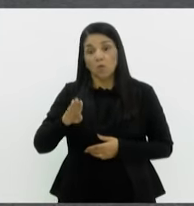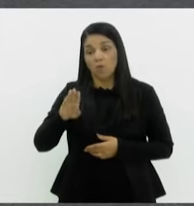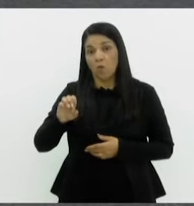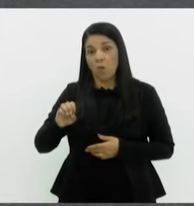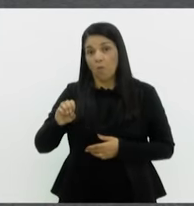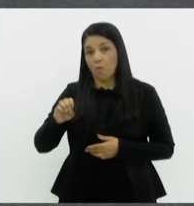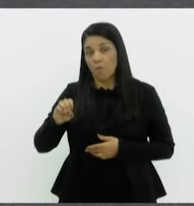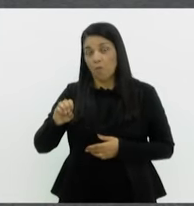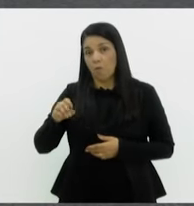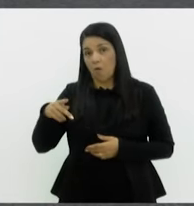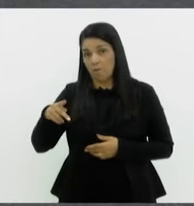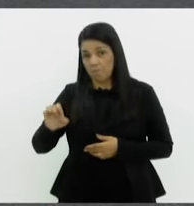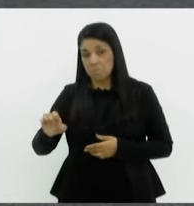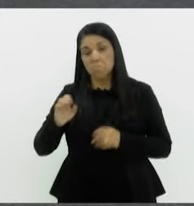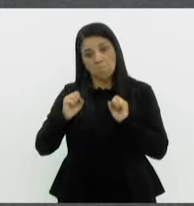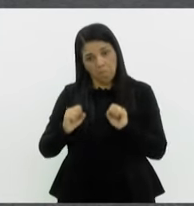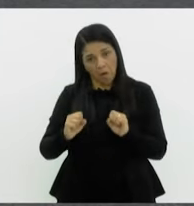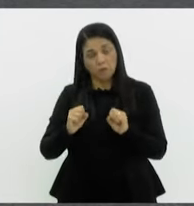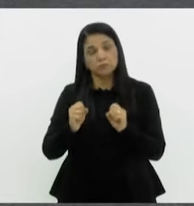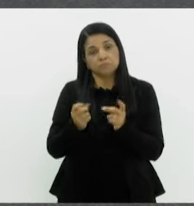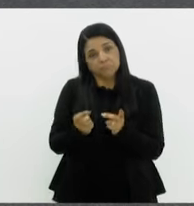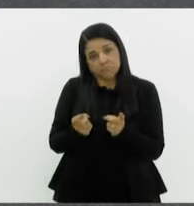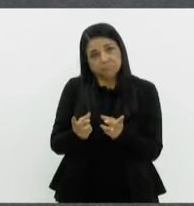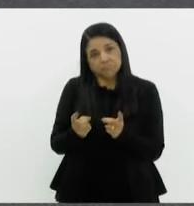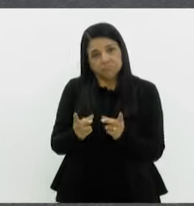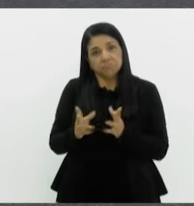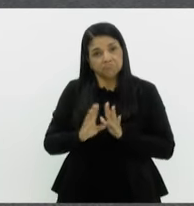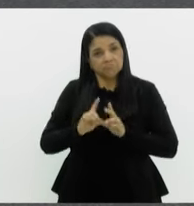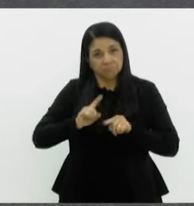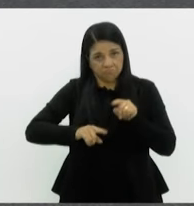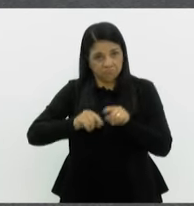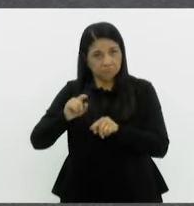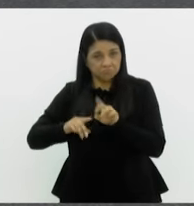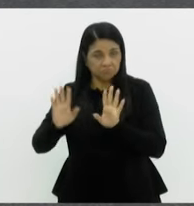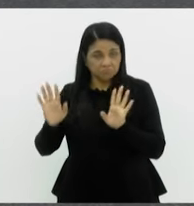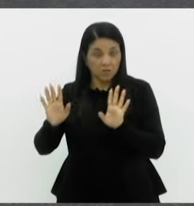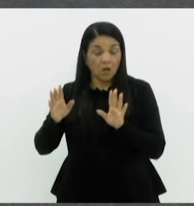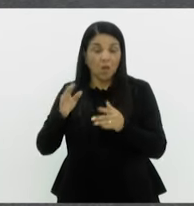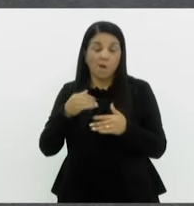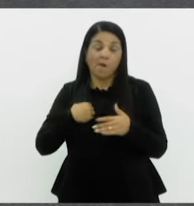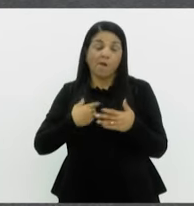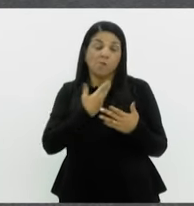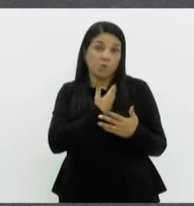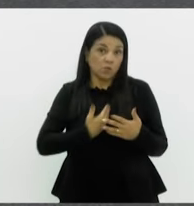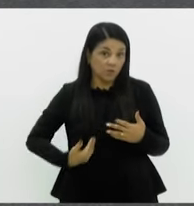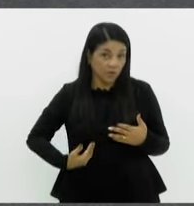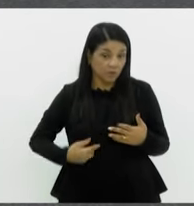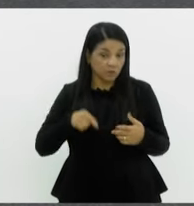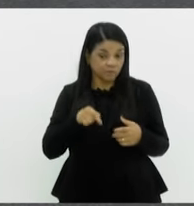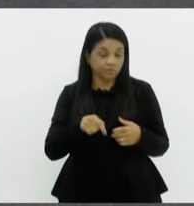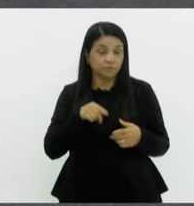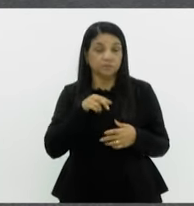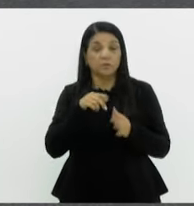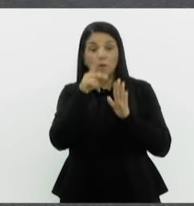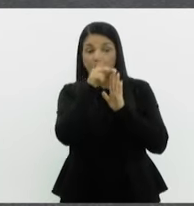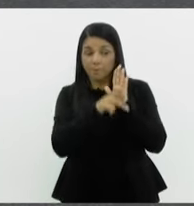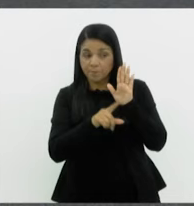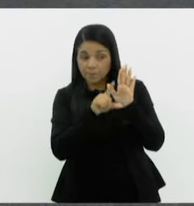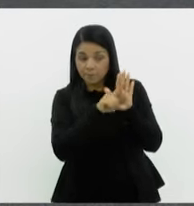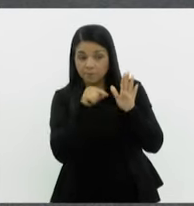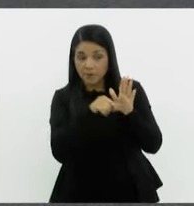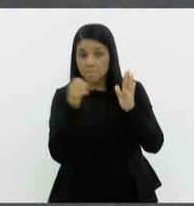pode comercializar, pelo governo. O problema é do governo. Aqui ele quer especificar a